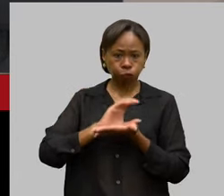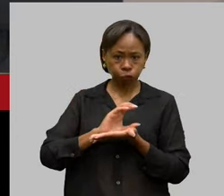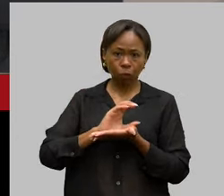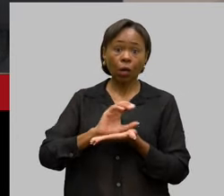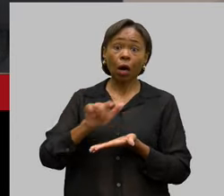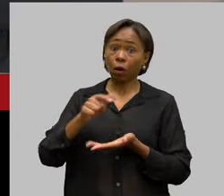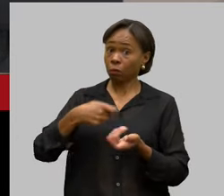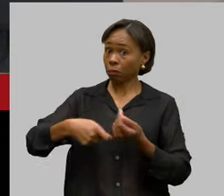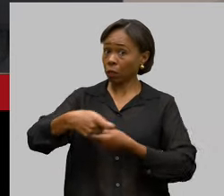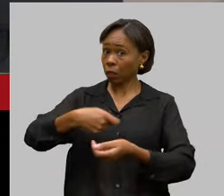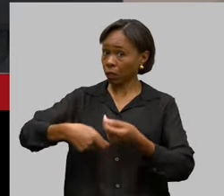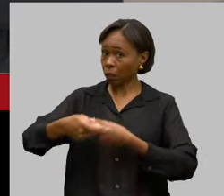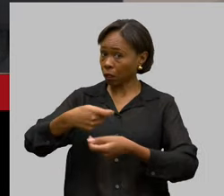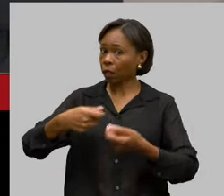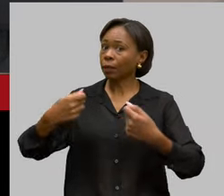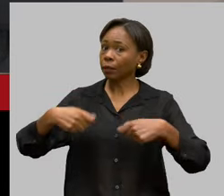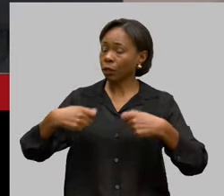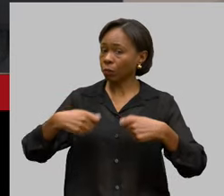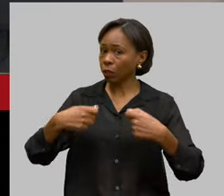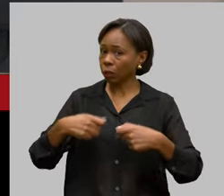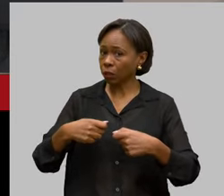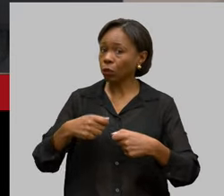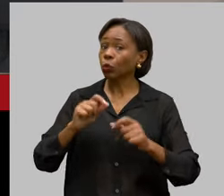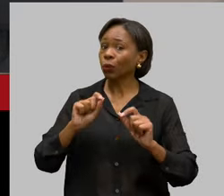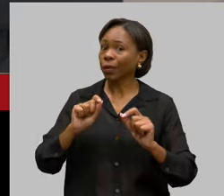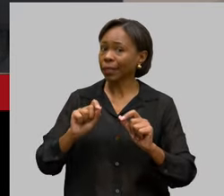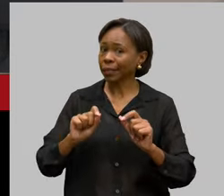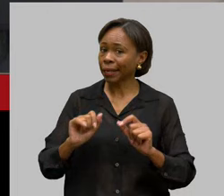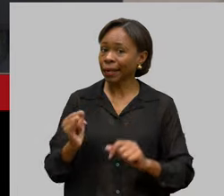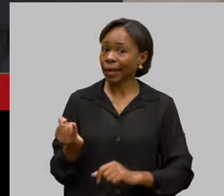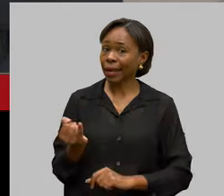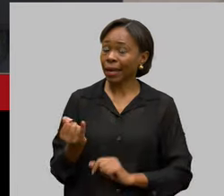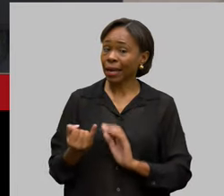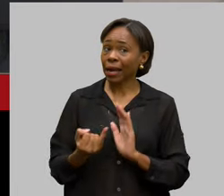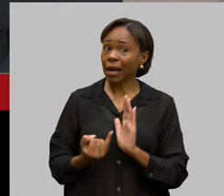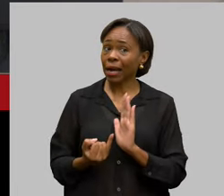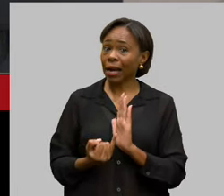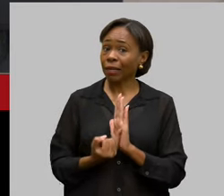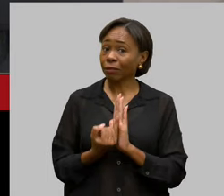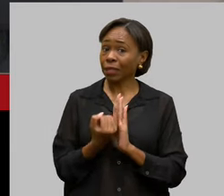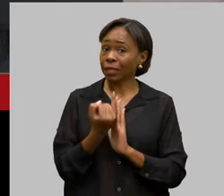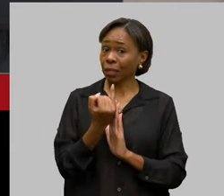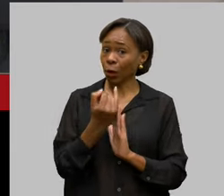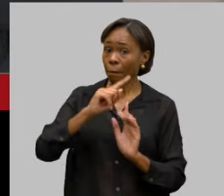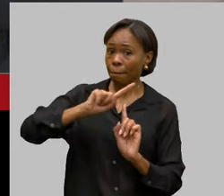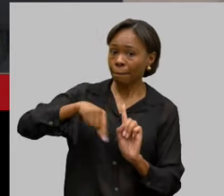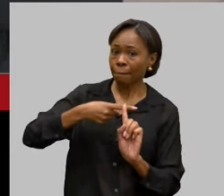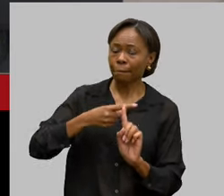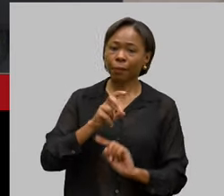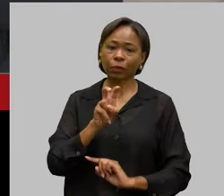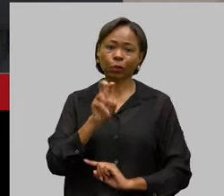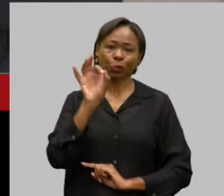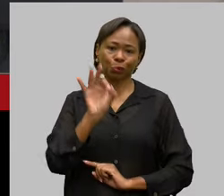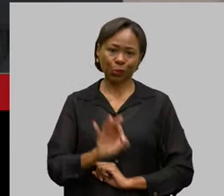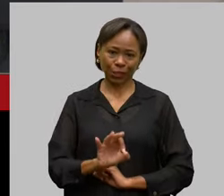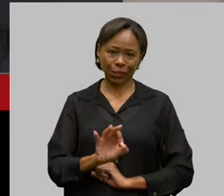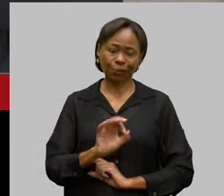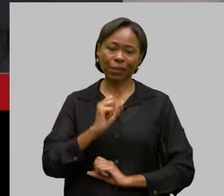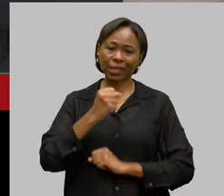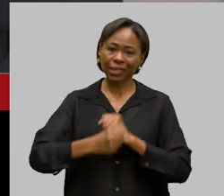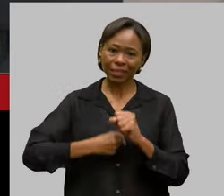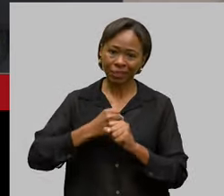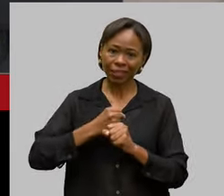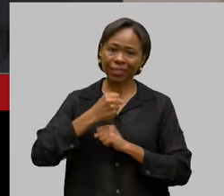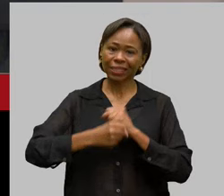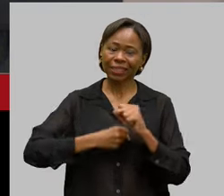financeiro conseguir a inflação mais 5% ao ano arredondando 10%